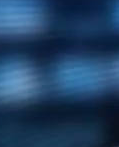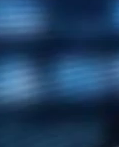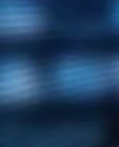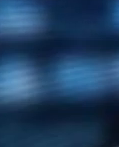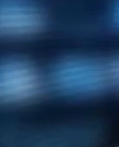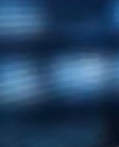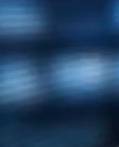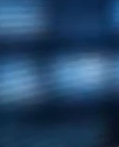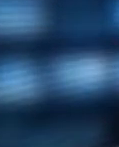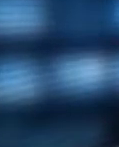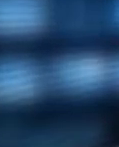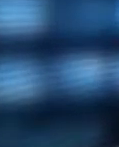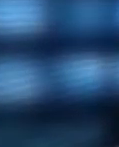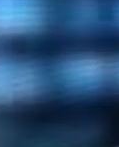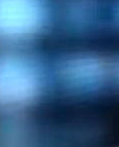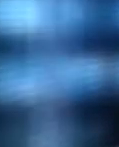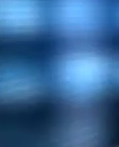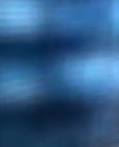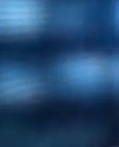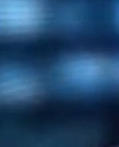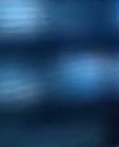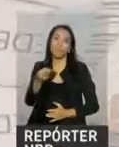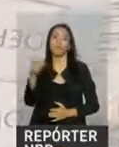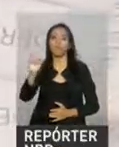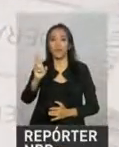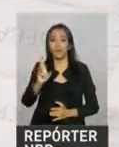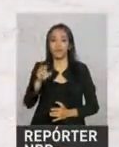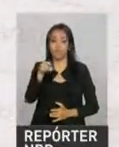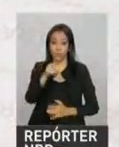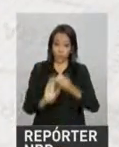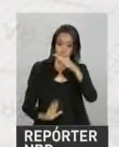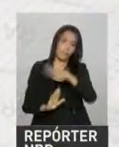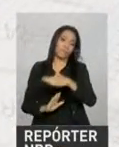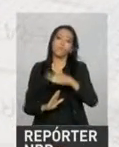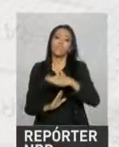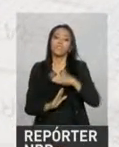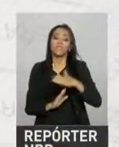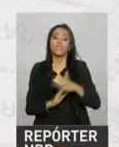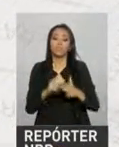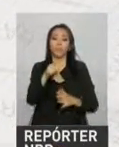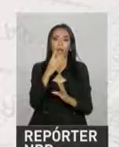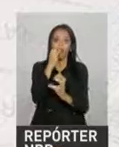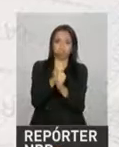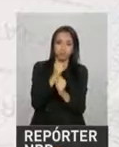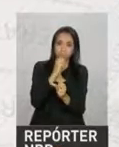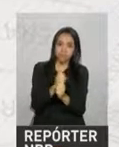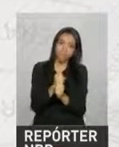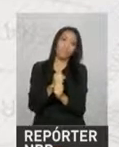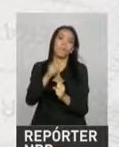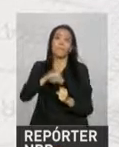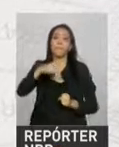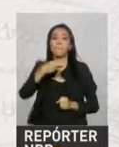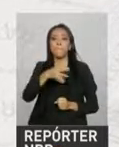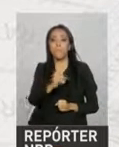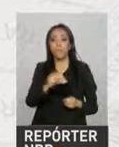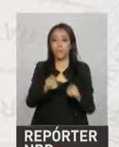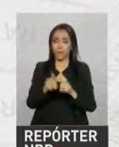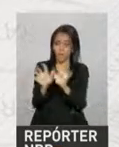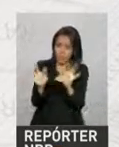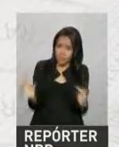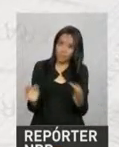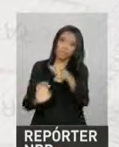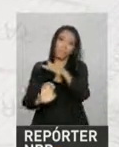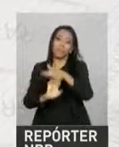facilitar o acesso ao crédito para empresas o limite de faturamento para ser enquadrada como micro pequena e média